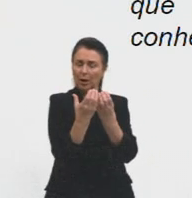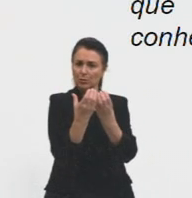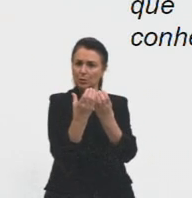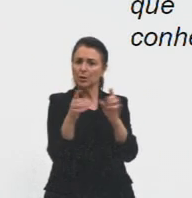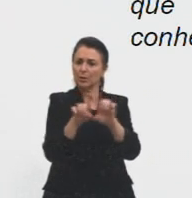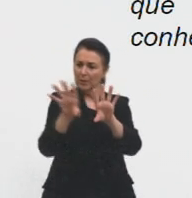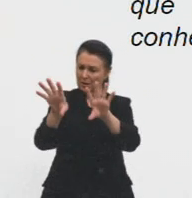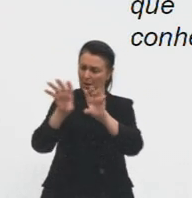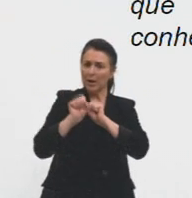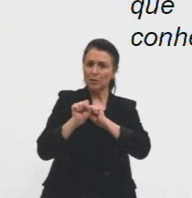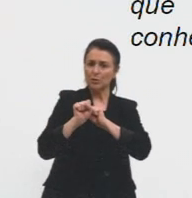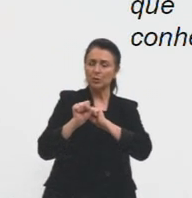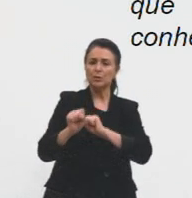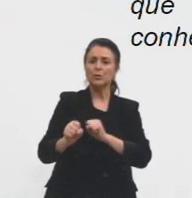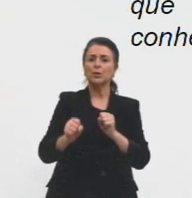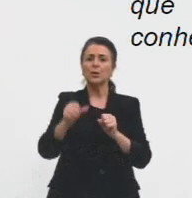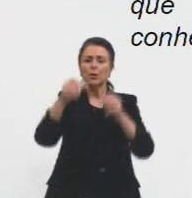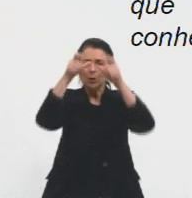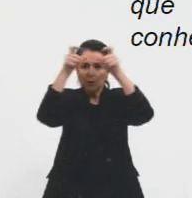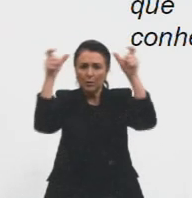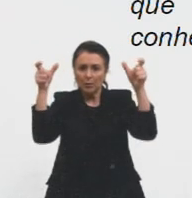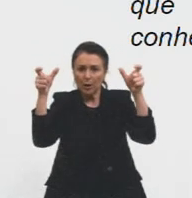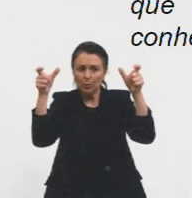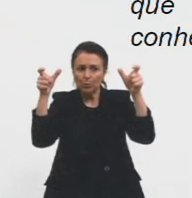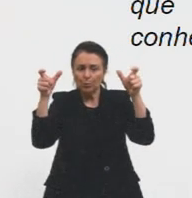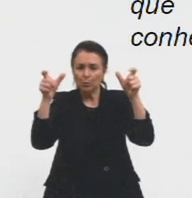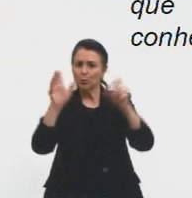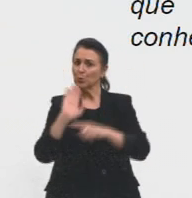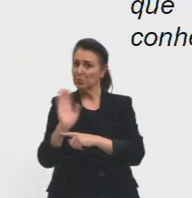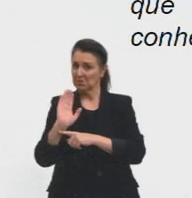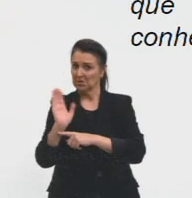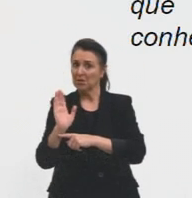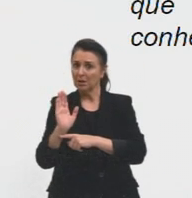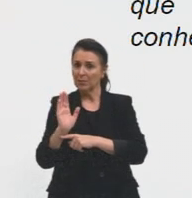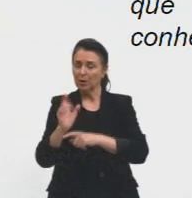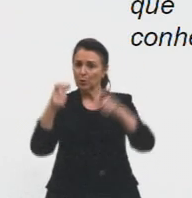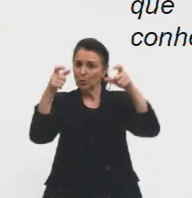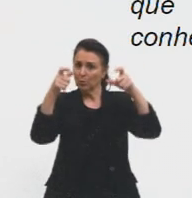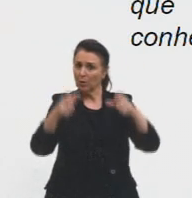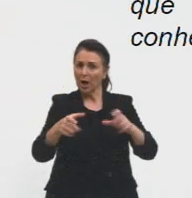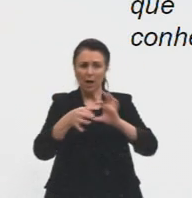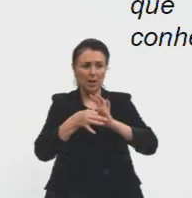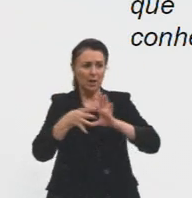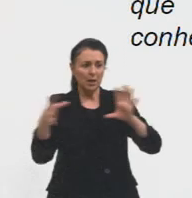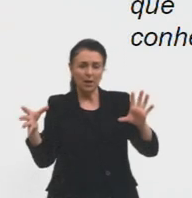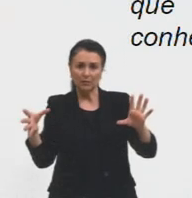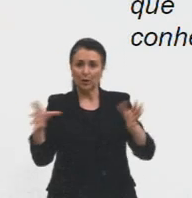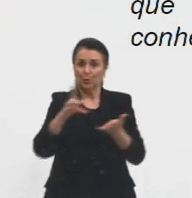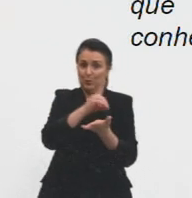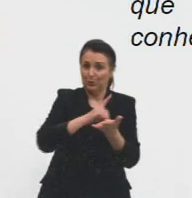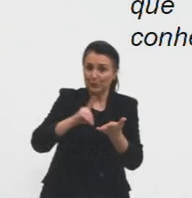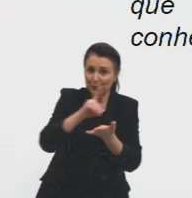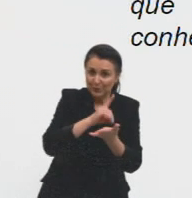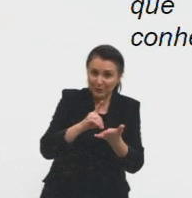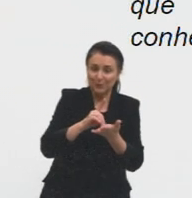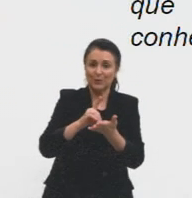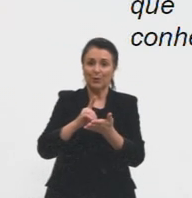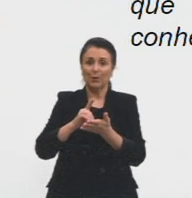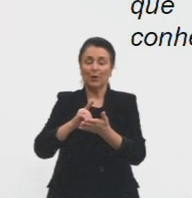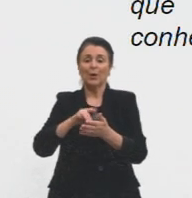adquirir conhecimento por meio de um cinema ao ar livre o qual traz como conteúdo filmes documentários e palestras